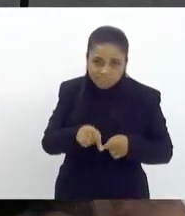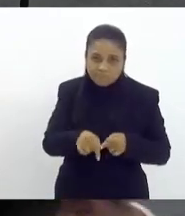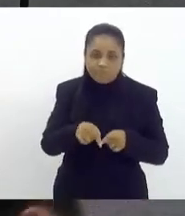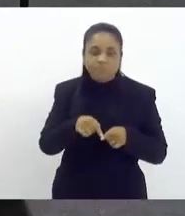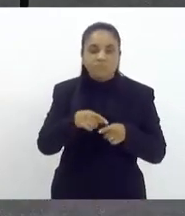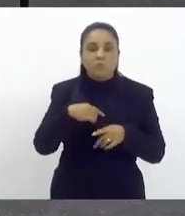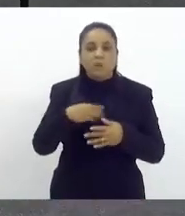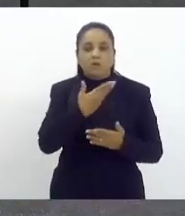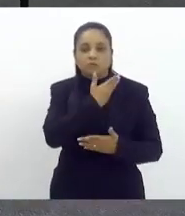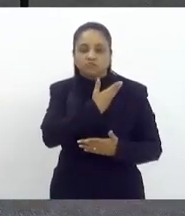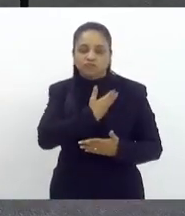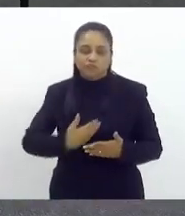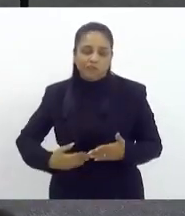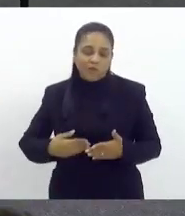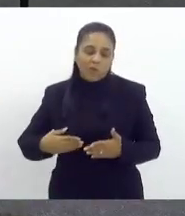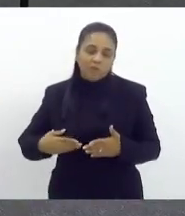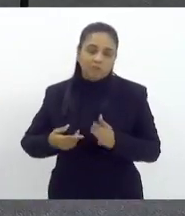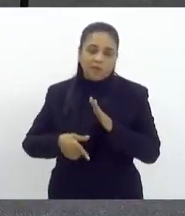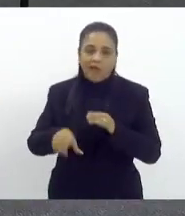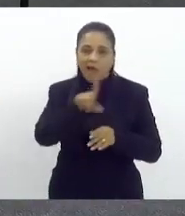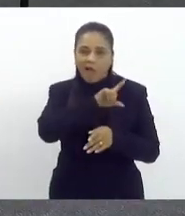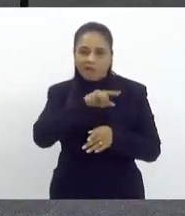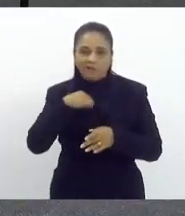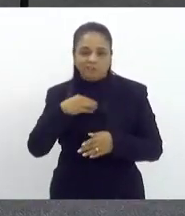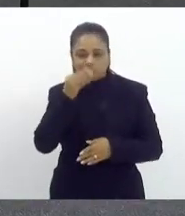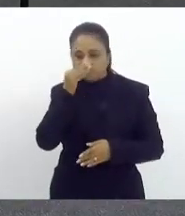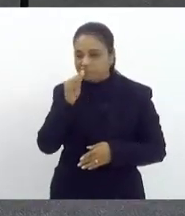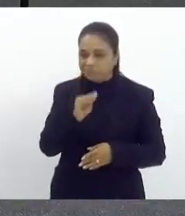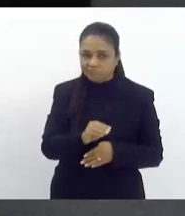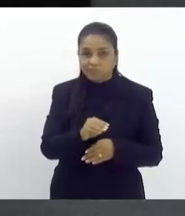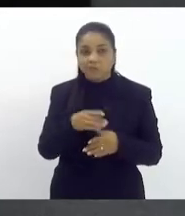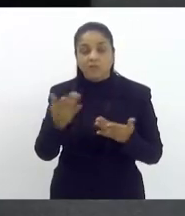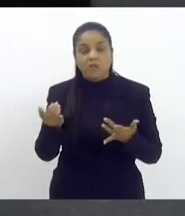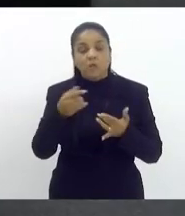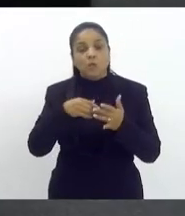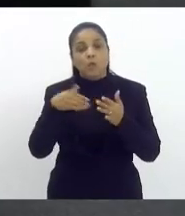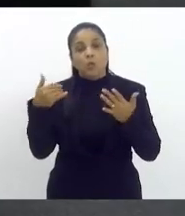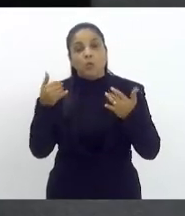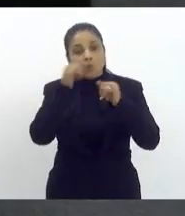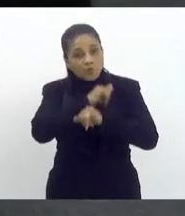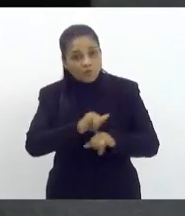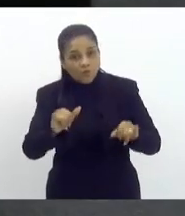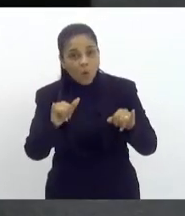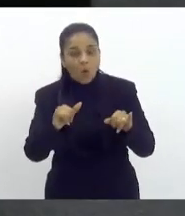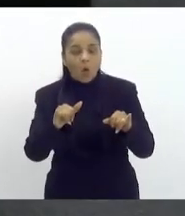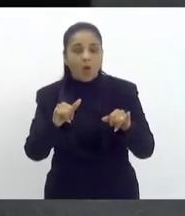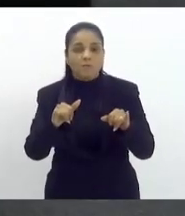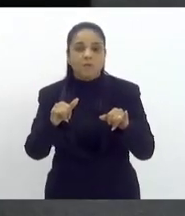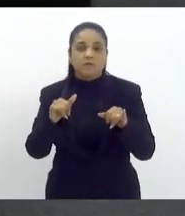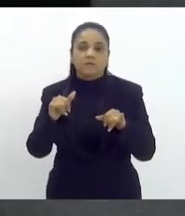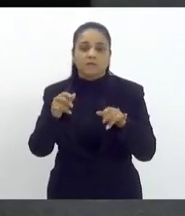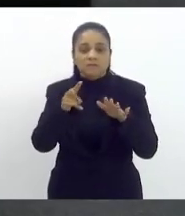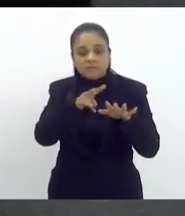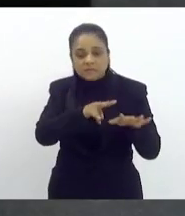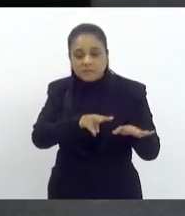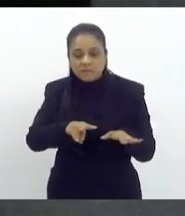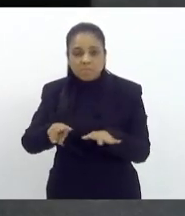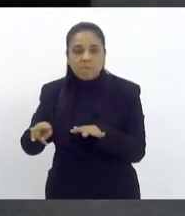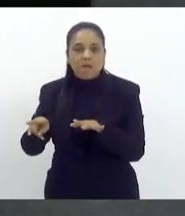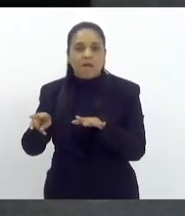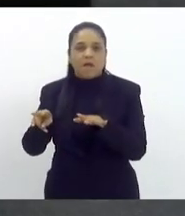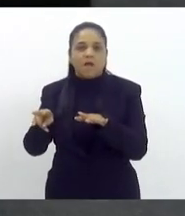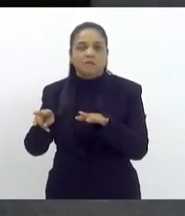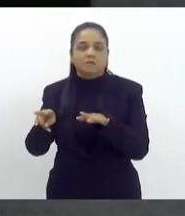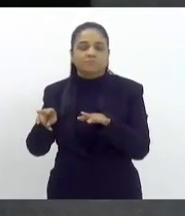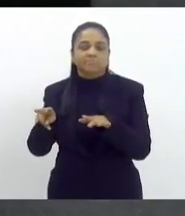no antigo governo e que inconsequência de acordo com o último informe semanal da saúde do centro de operações